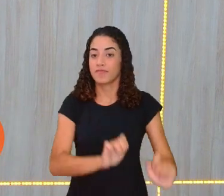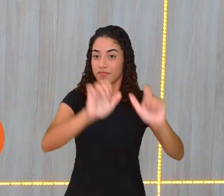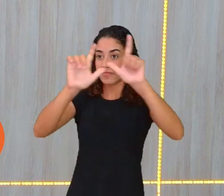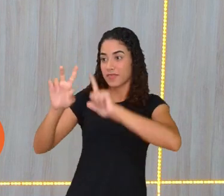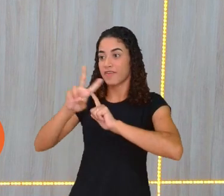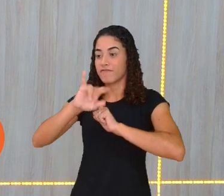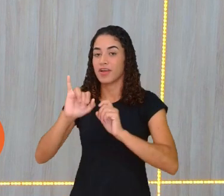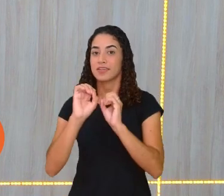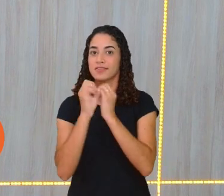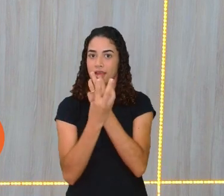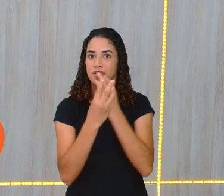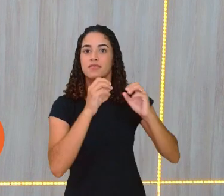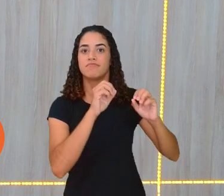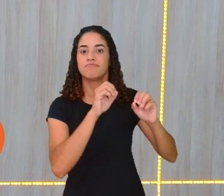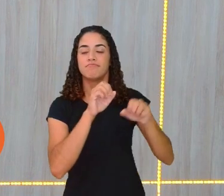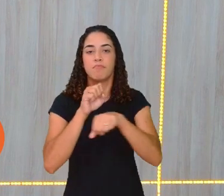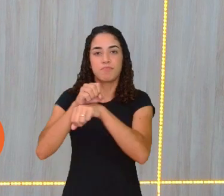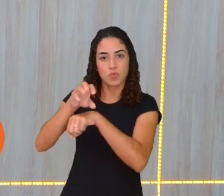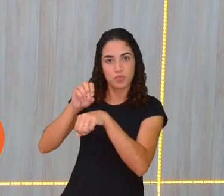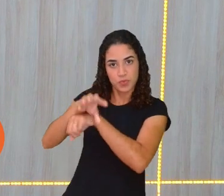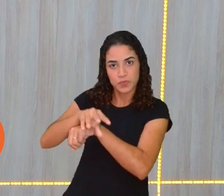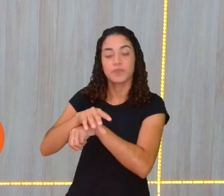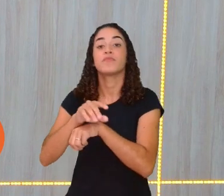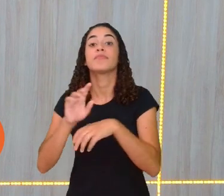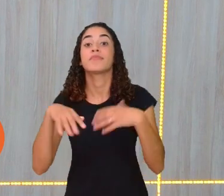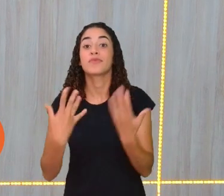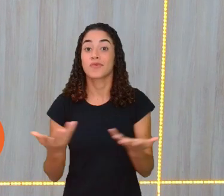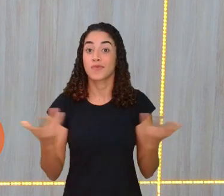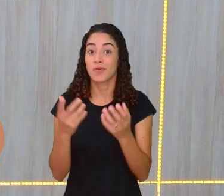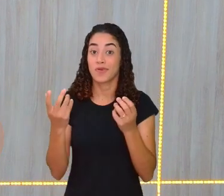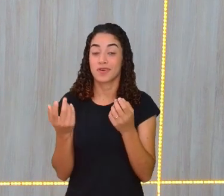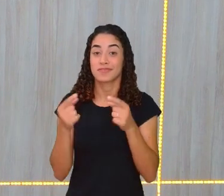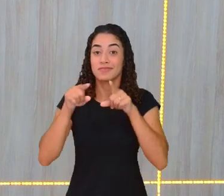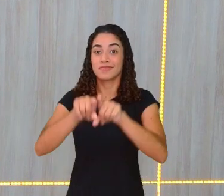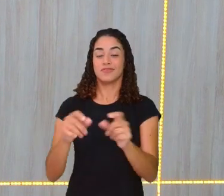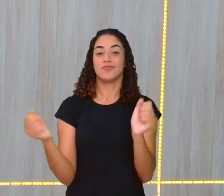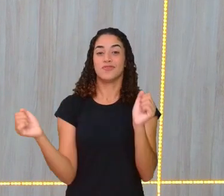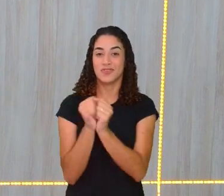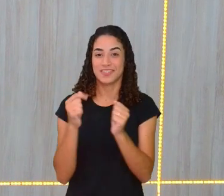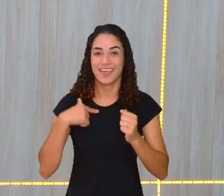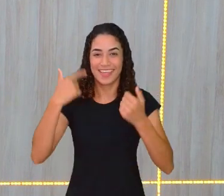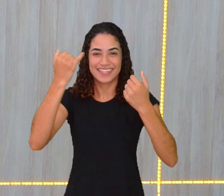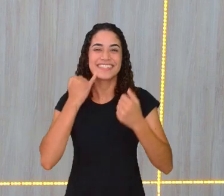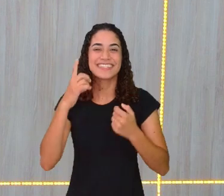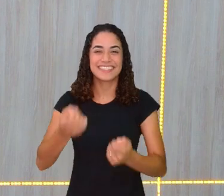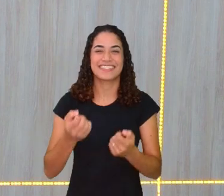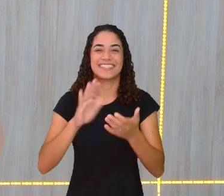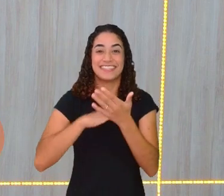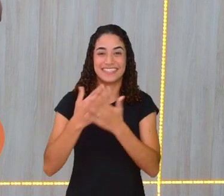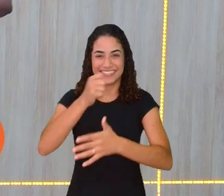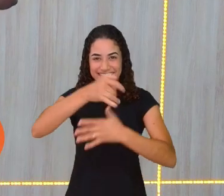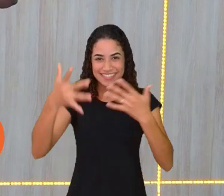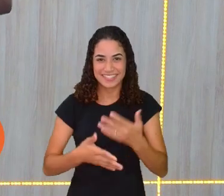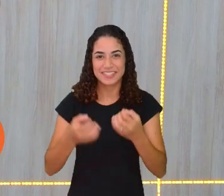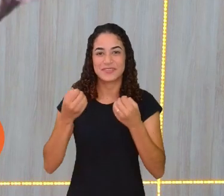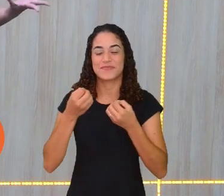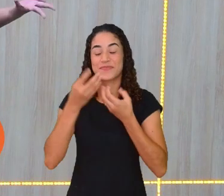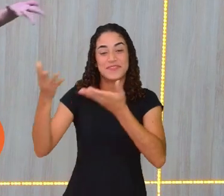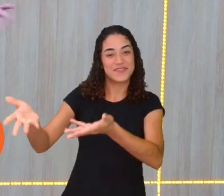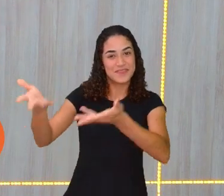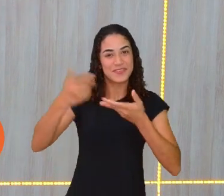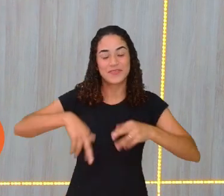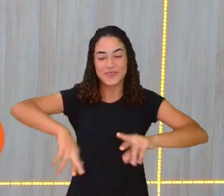para a aula da gente, tá certo? Me acompanhando na aula de hoje, eu tenho a nossa querida intérprete Ingrid. Seja muito bem-vinda, Ingrid. Espero que você goste da